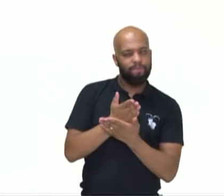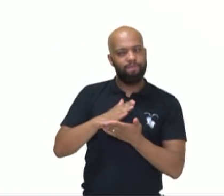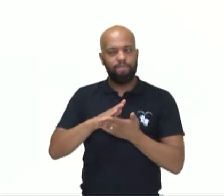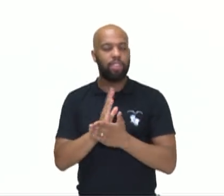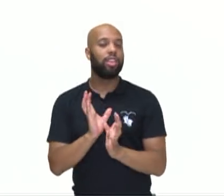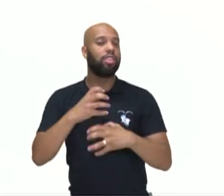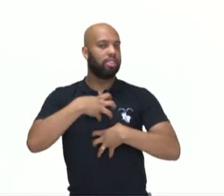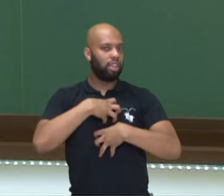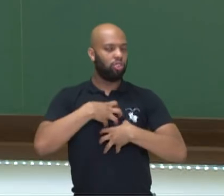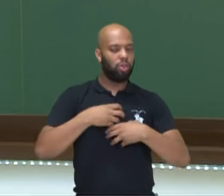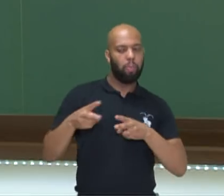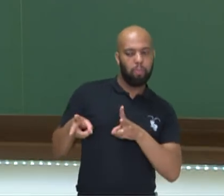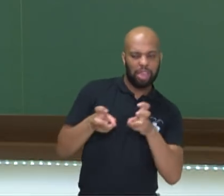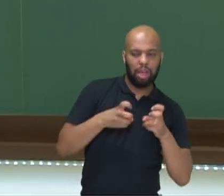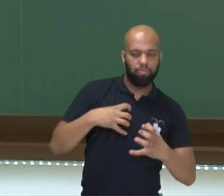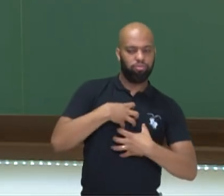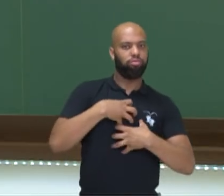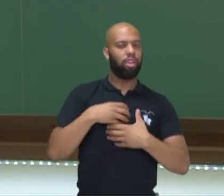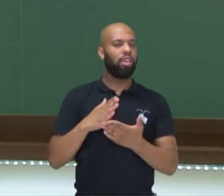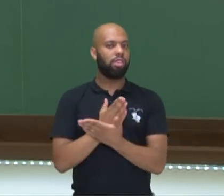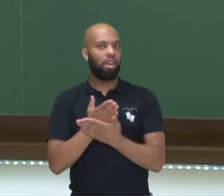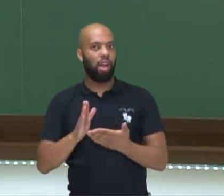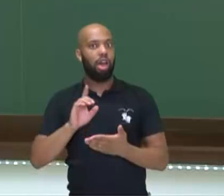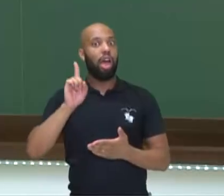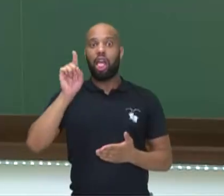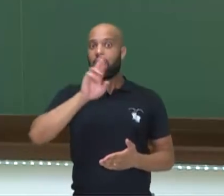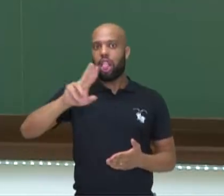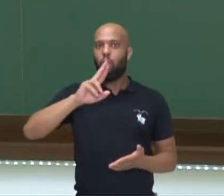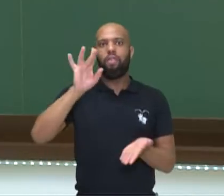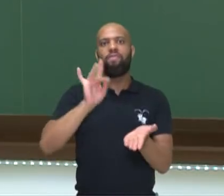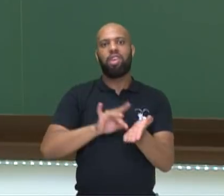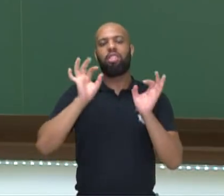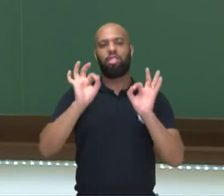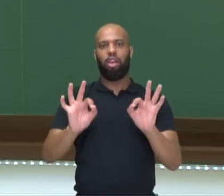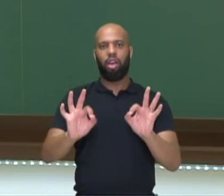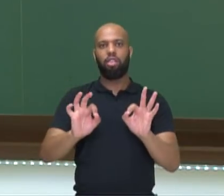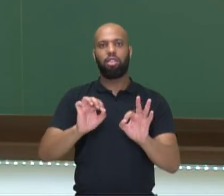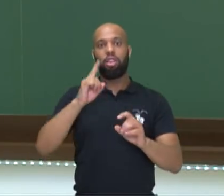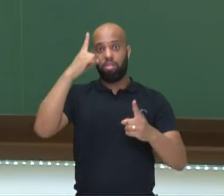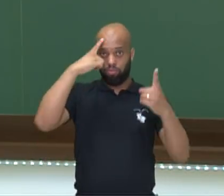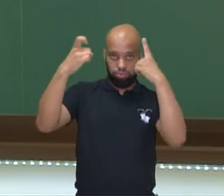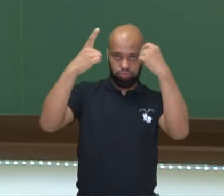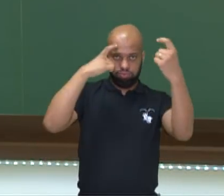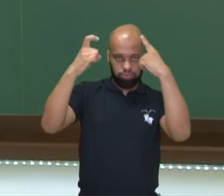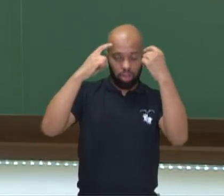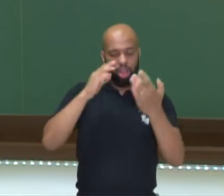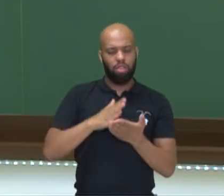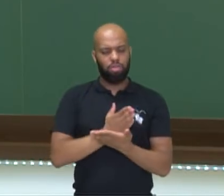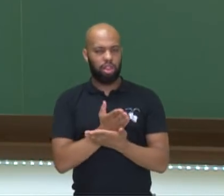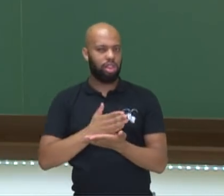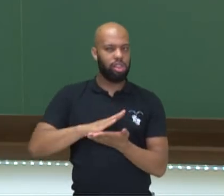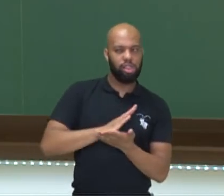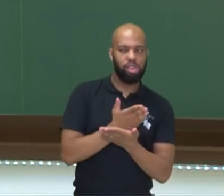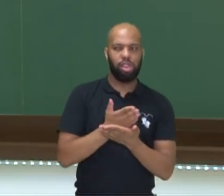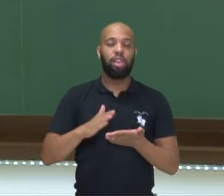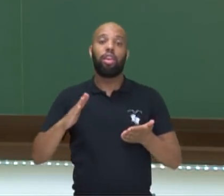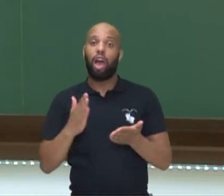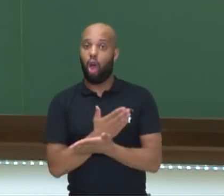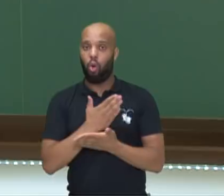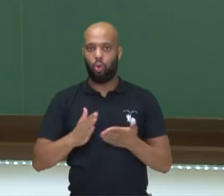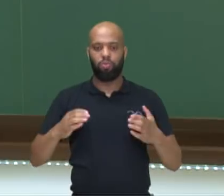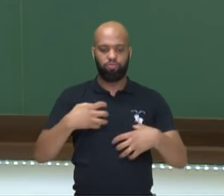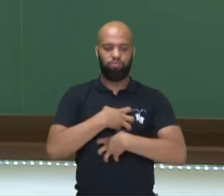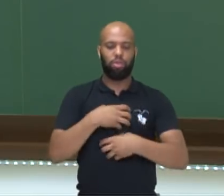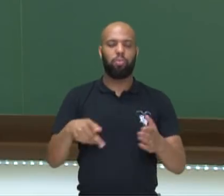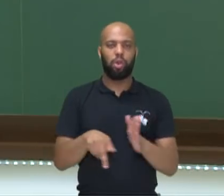os nossos sentidos. Isso tem que ficar bem claro para vocês, tá? A realidade virtual, ela engana alguns